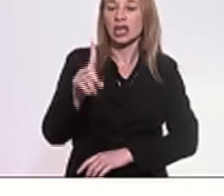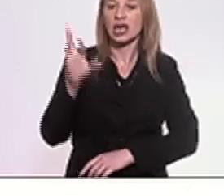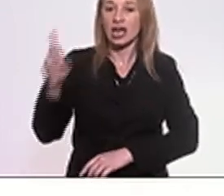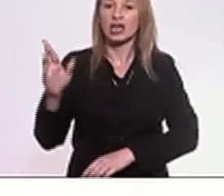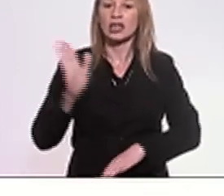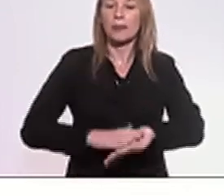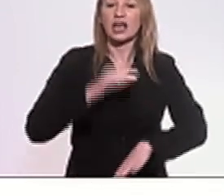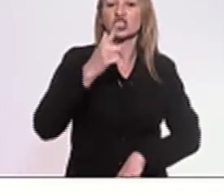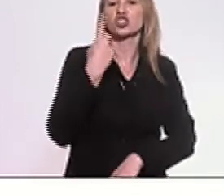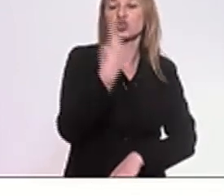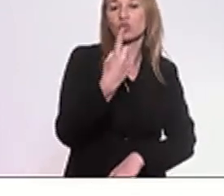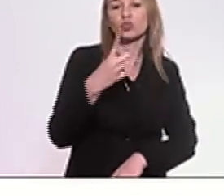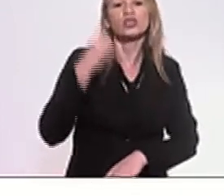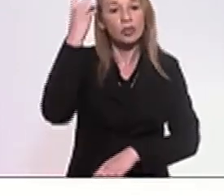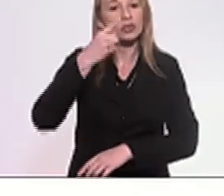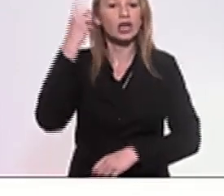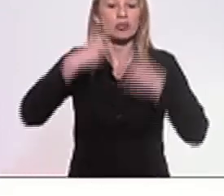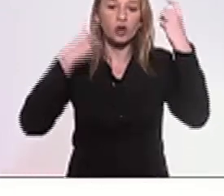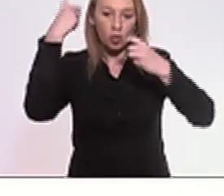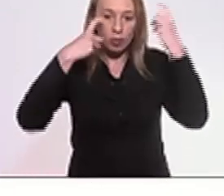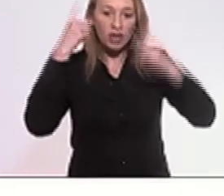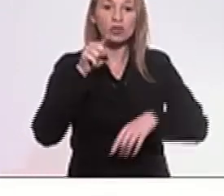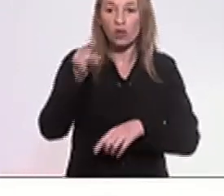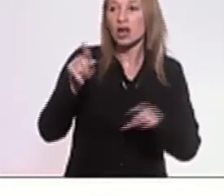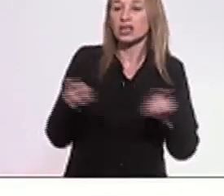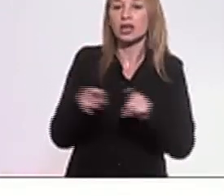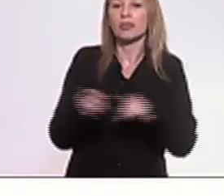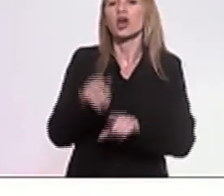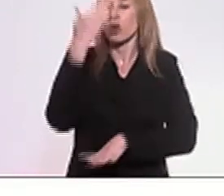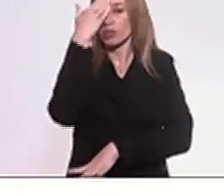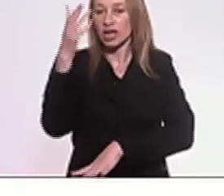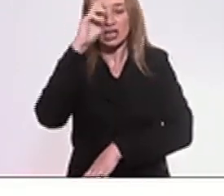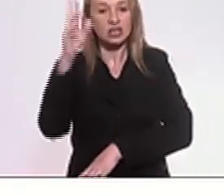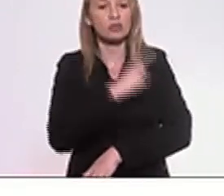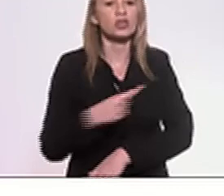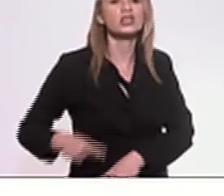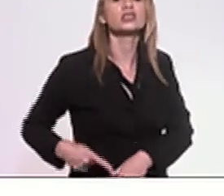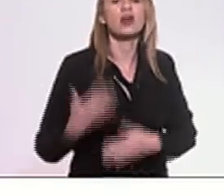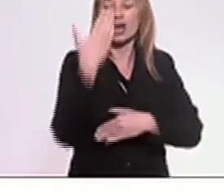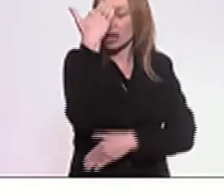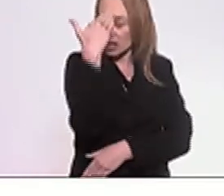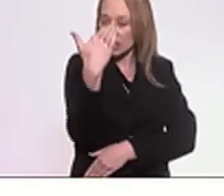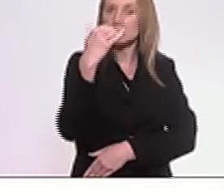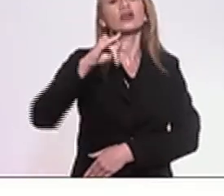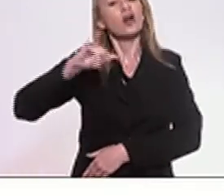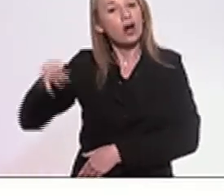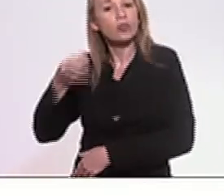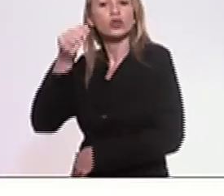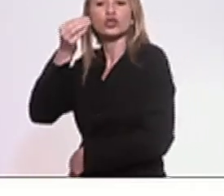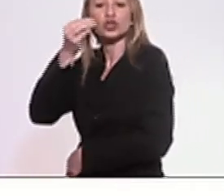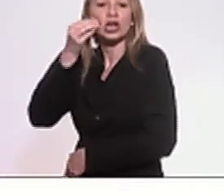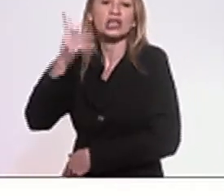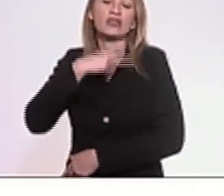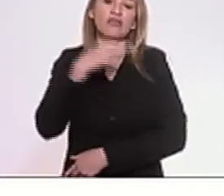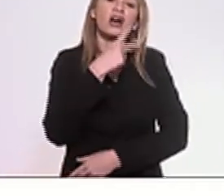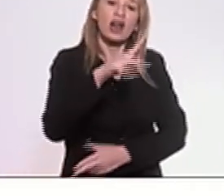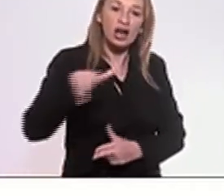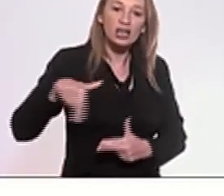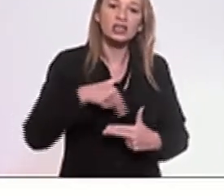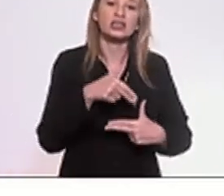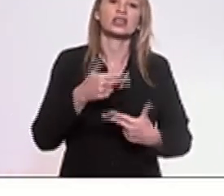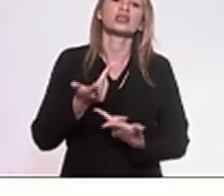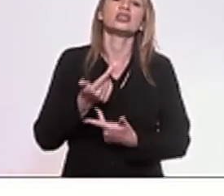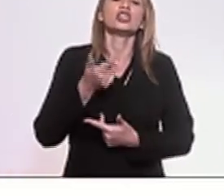um parlamentar preocupado com ela também. Muito obrigado, senhor presidente. Agradeço a oportunidade de falar nesta tarde.